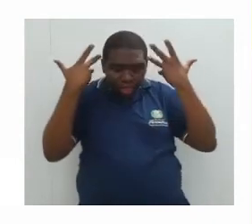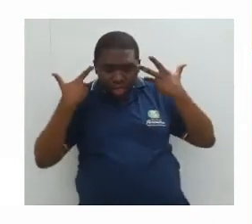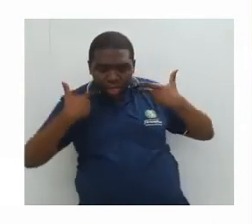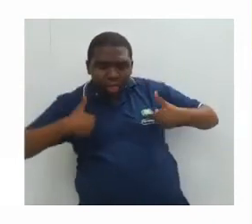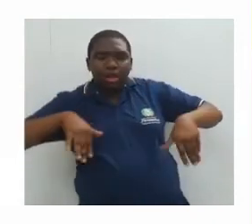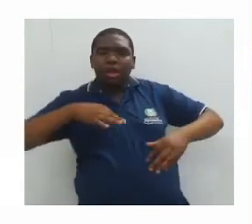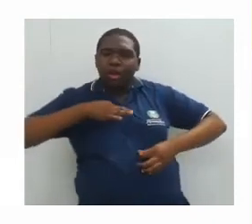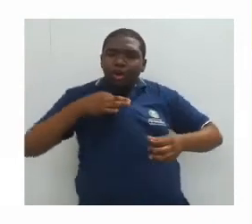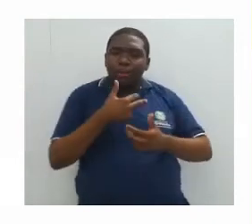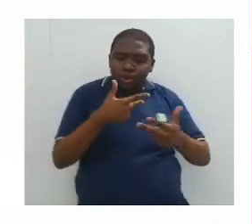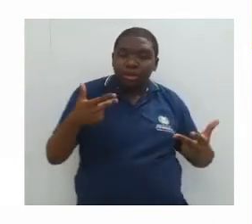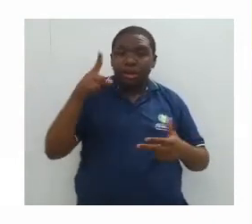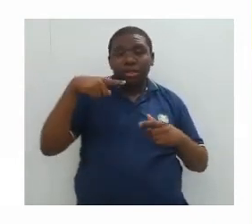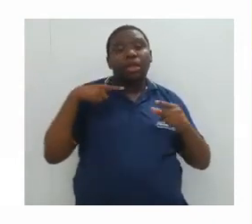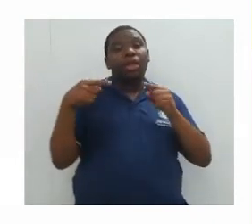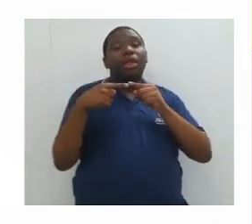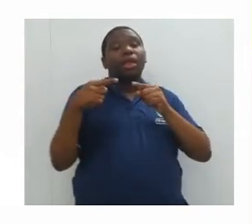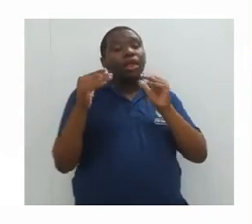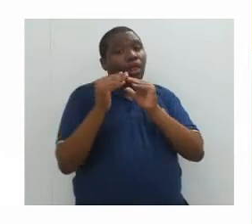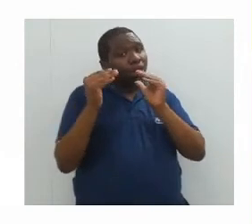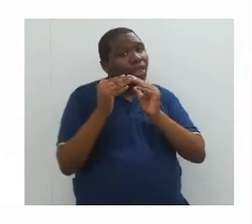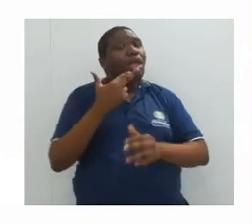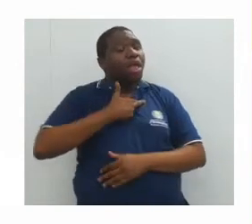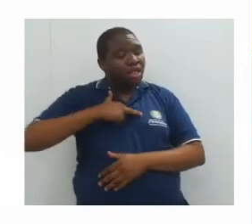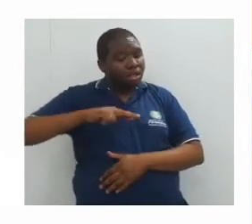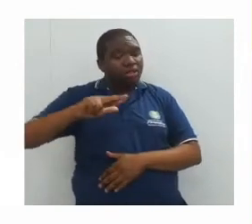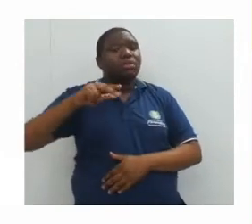com a religiosidade, então tem todo um trabalho